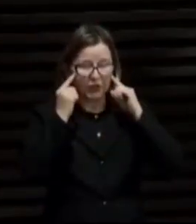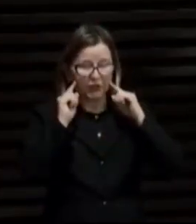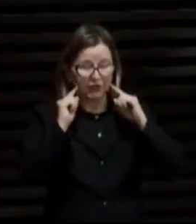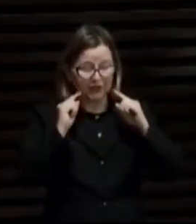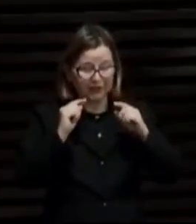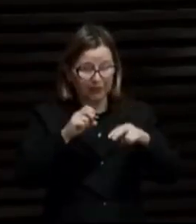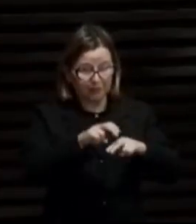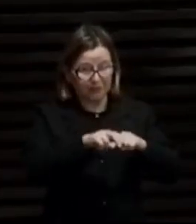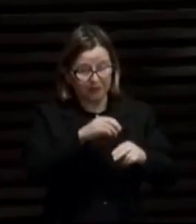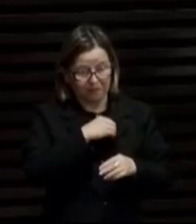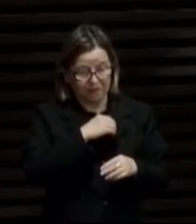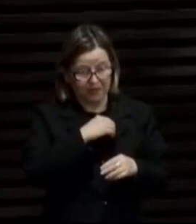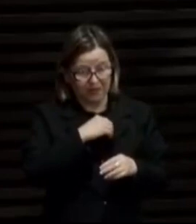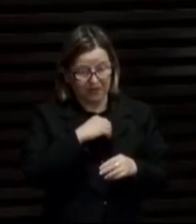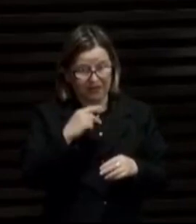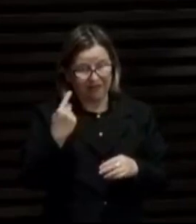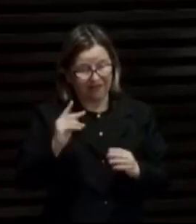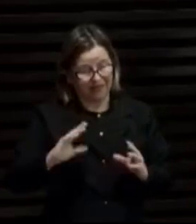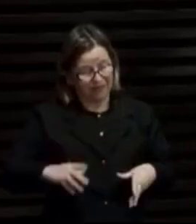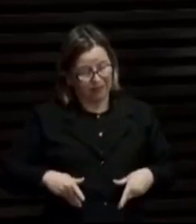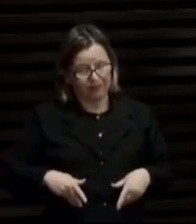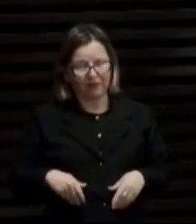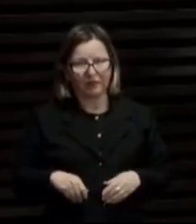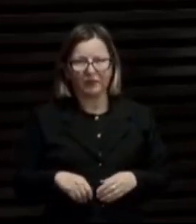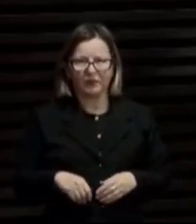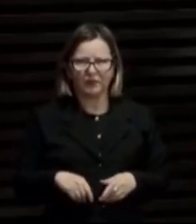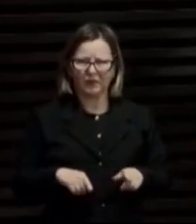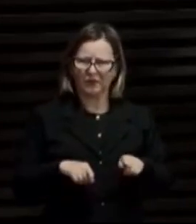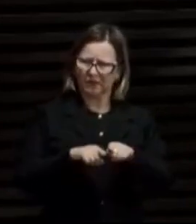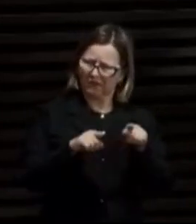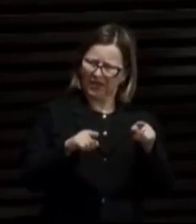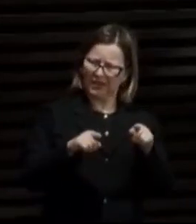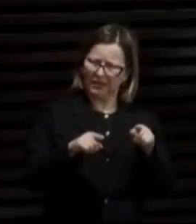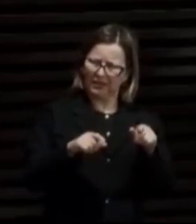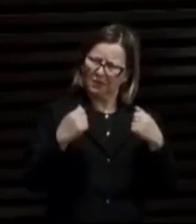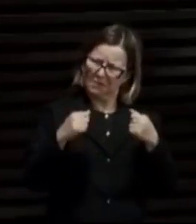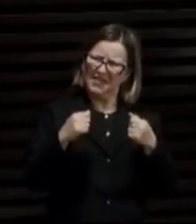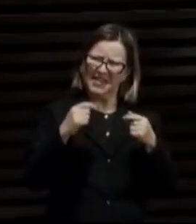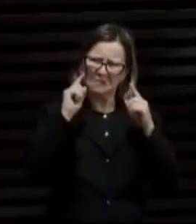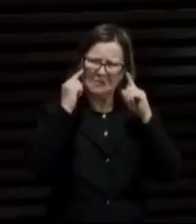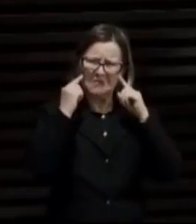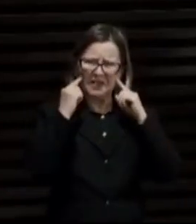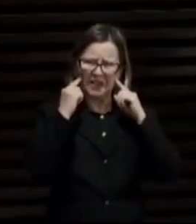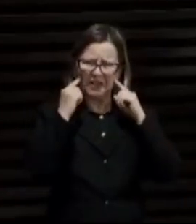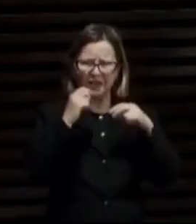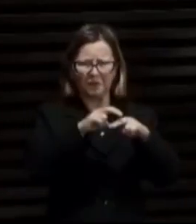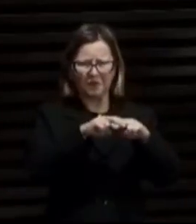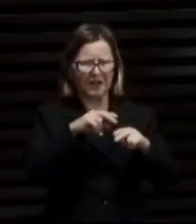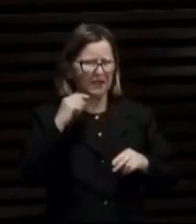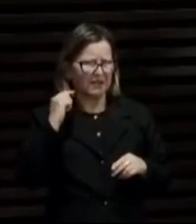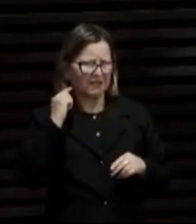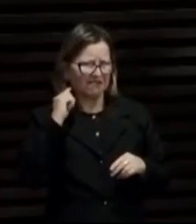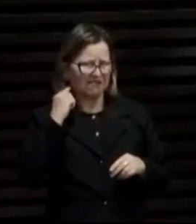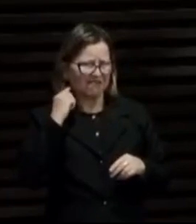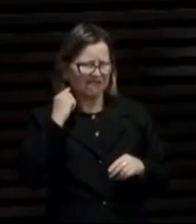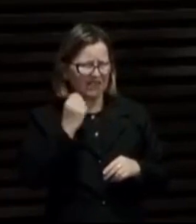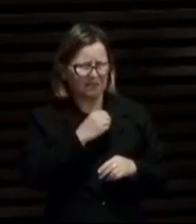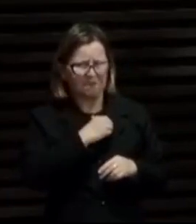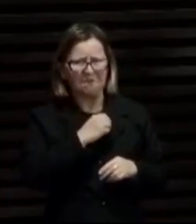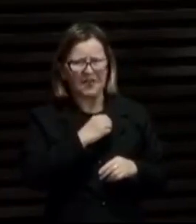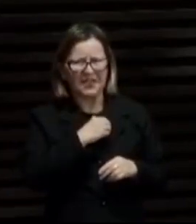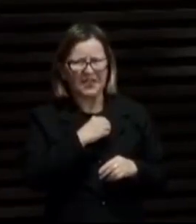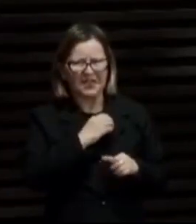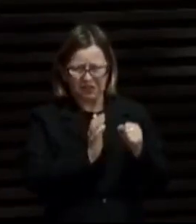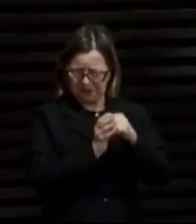E a pergunta, já que nós temos chorado por essa impureza, por aqueles pecados sutis